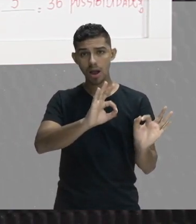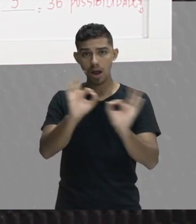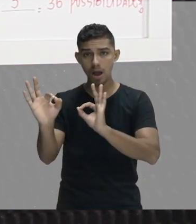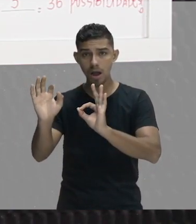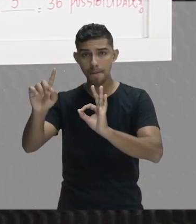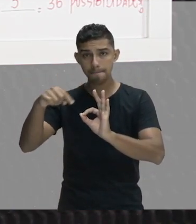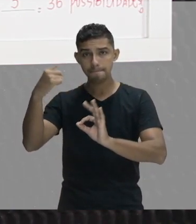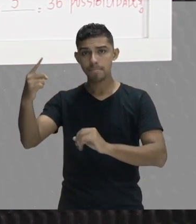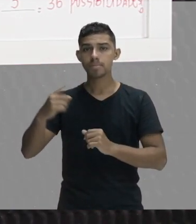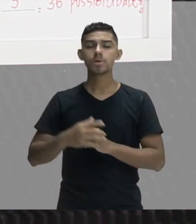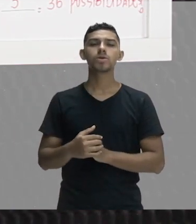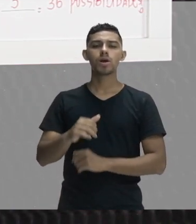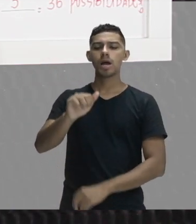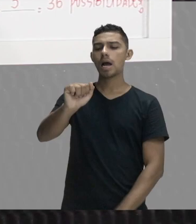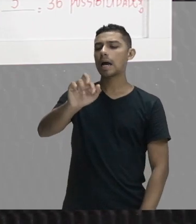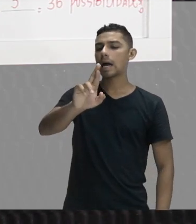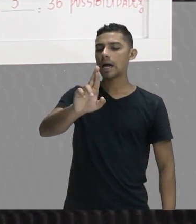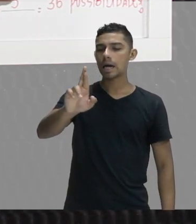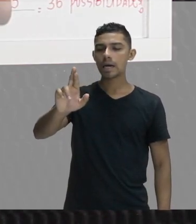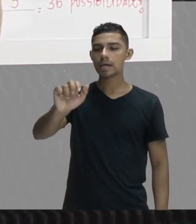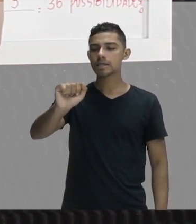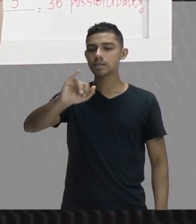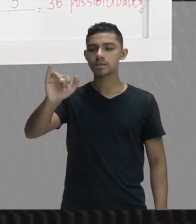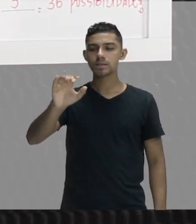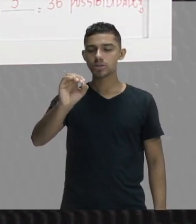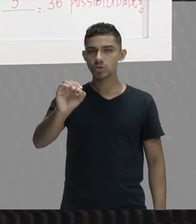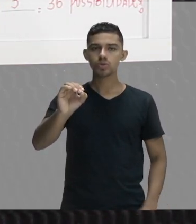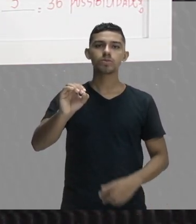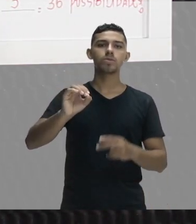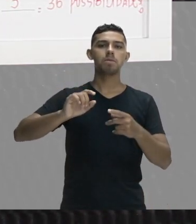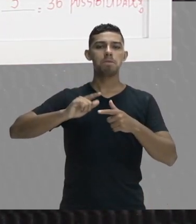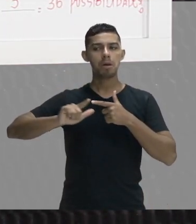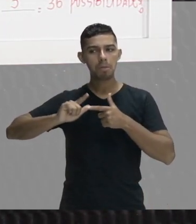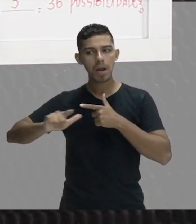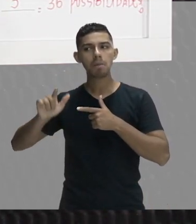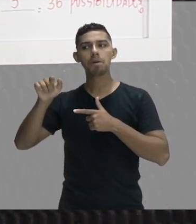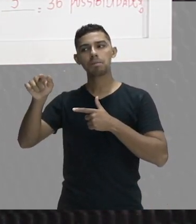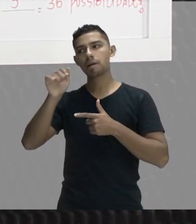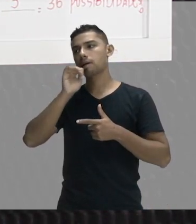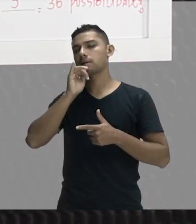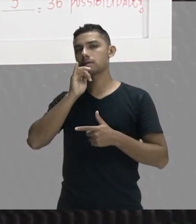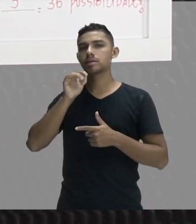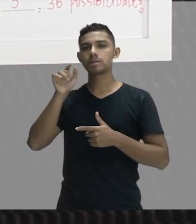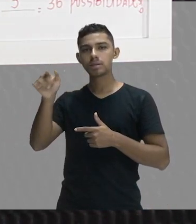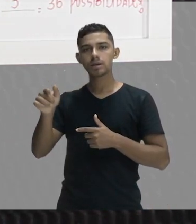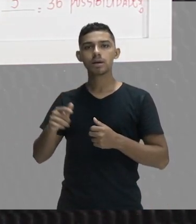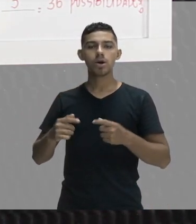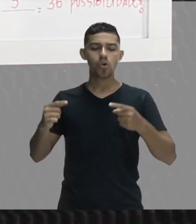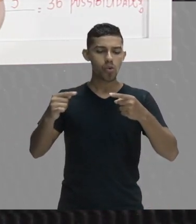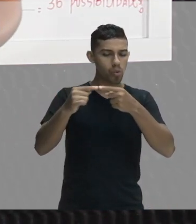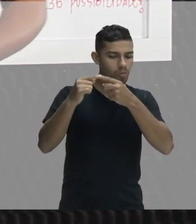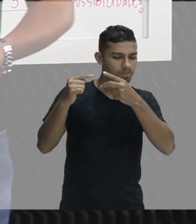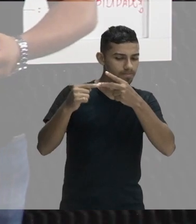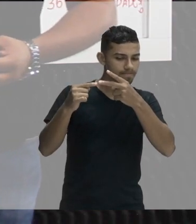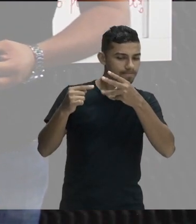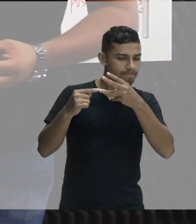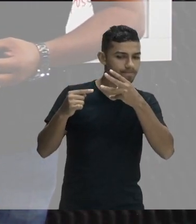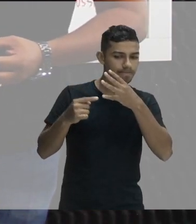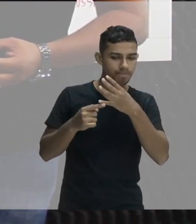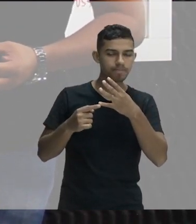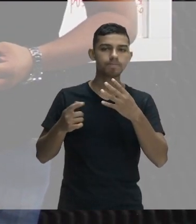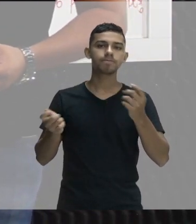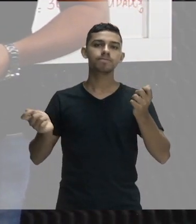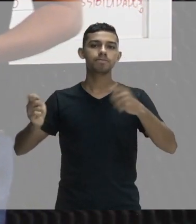vai falar de arranjo, que é um outro tipo de problema de contagem. A gente vai falar de combinação, que é um